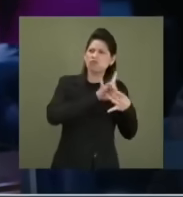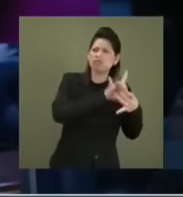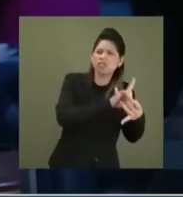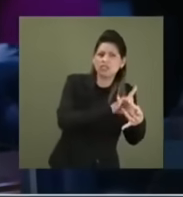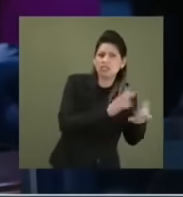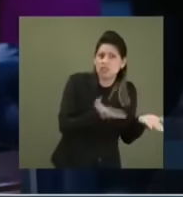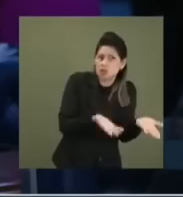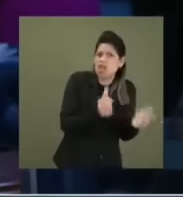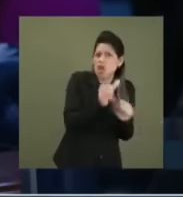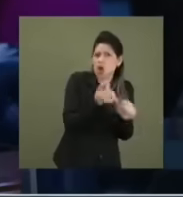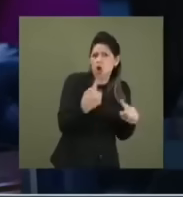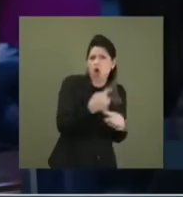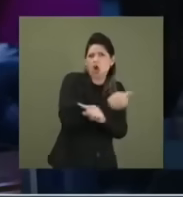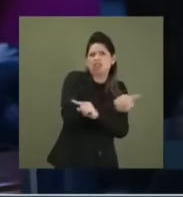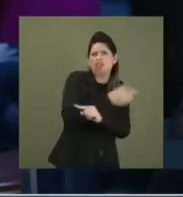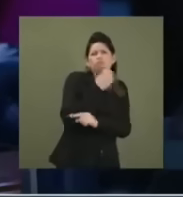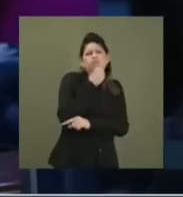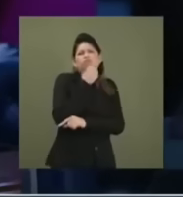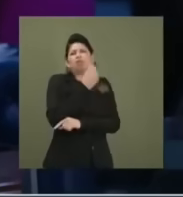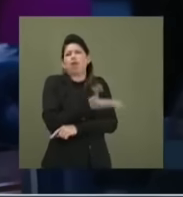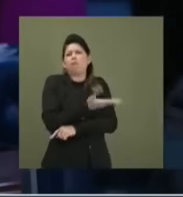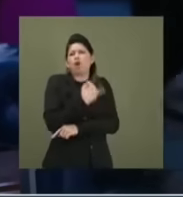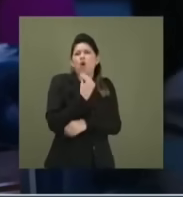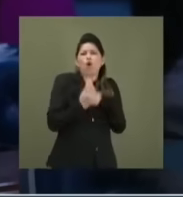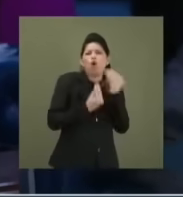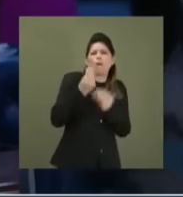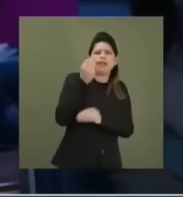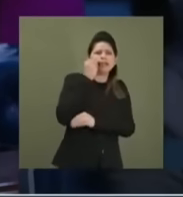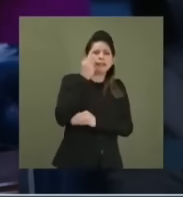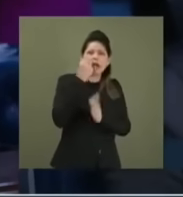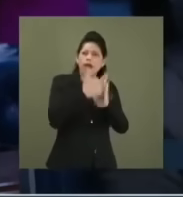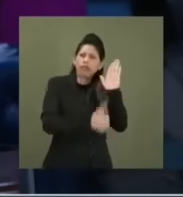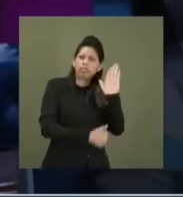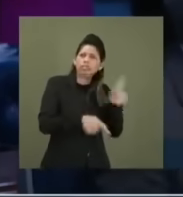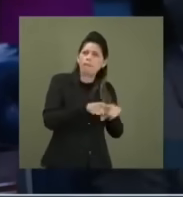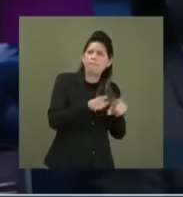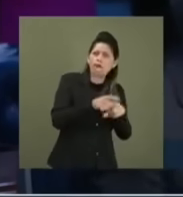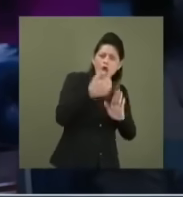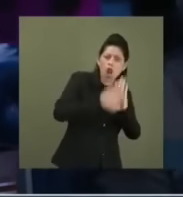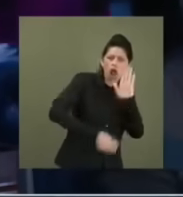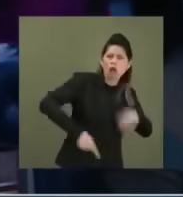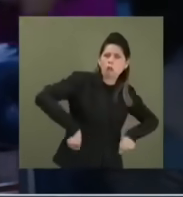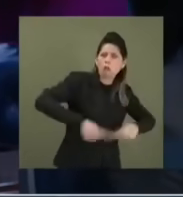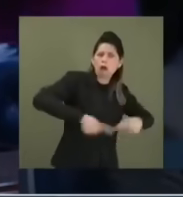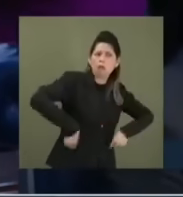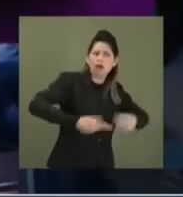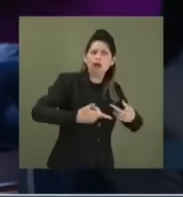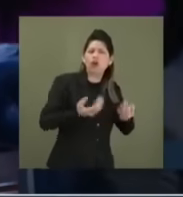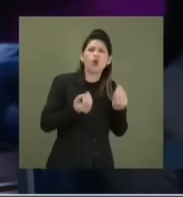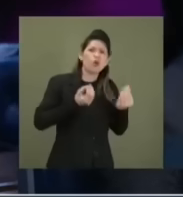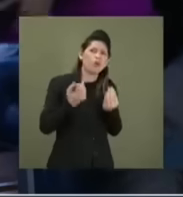uma observação sobre o direito do Bolsonaro, que obviamente qualquer réu tem o direito de